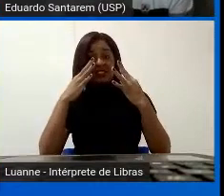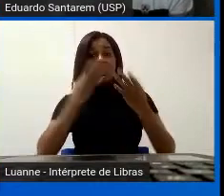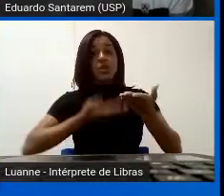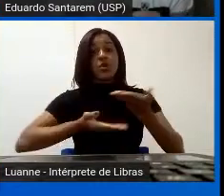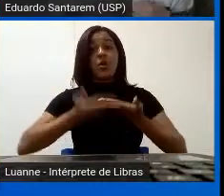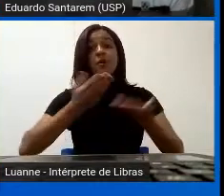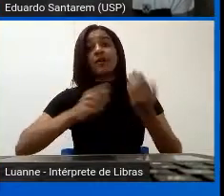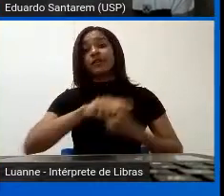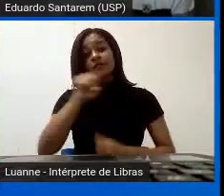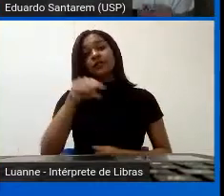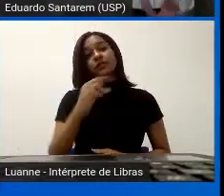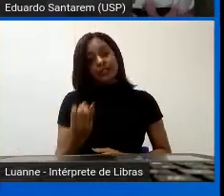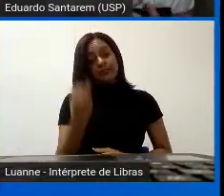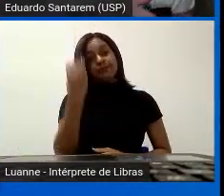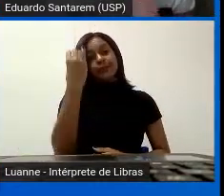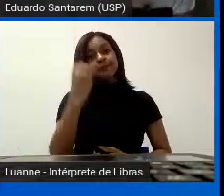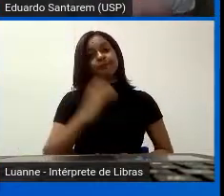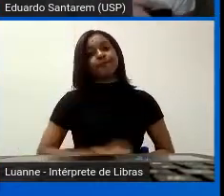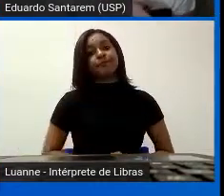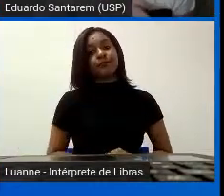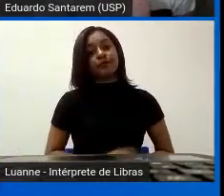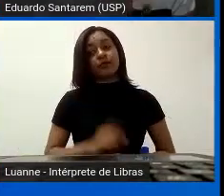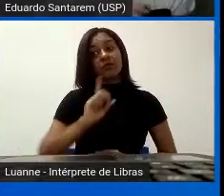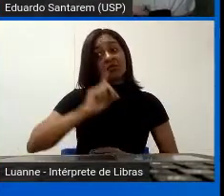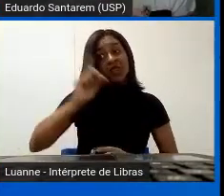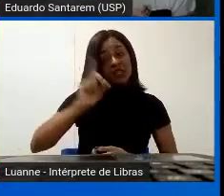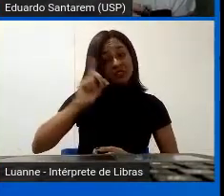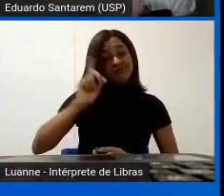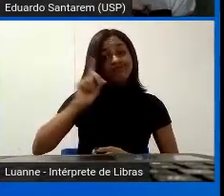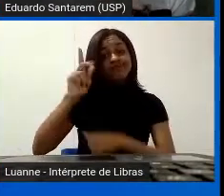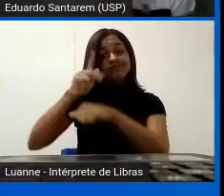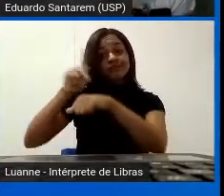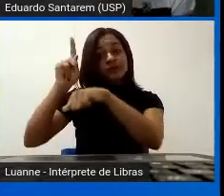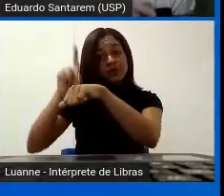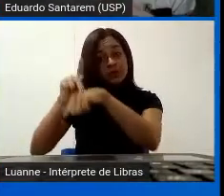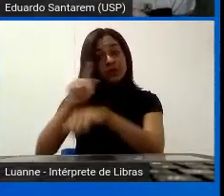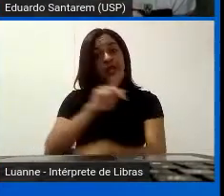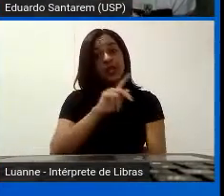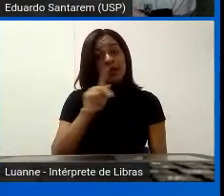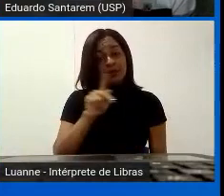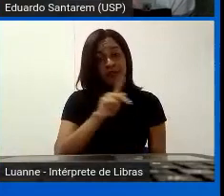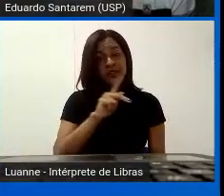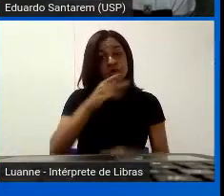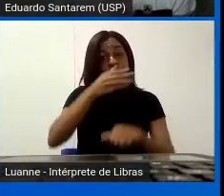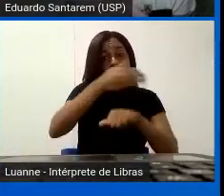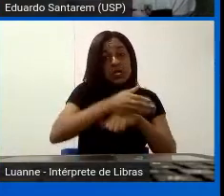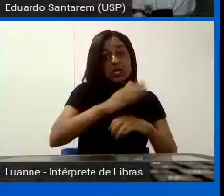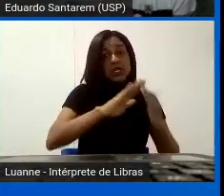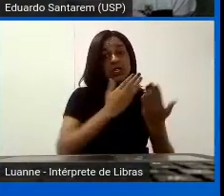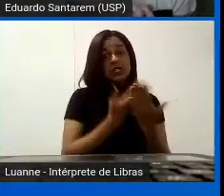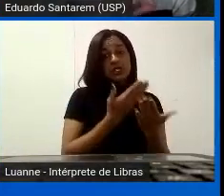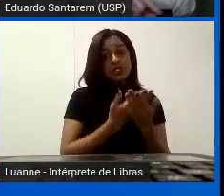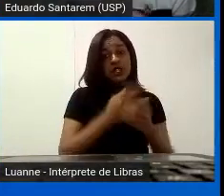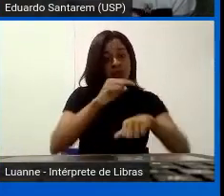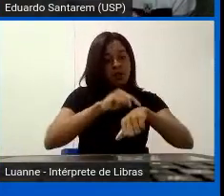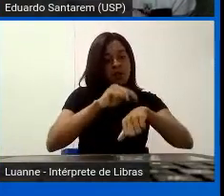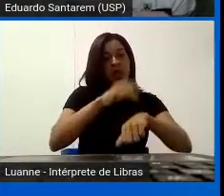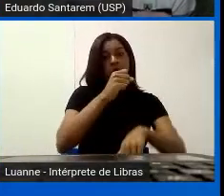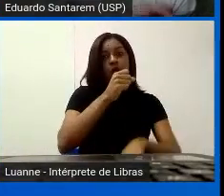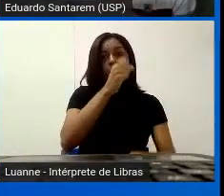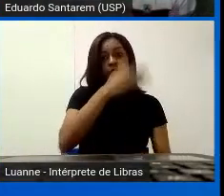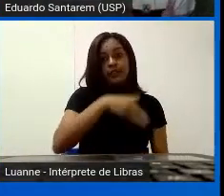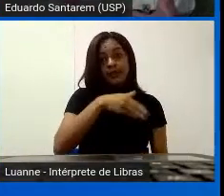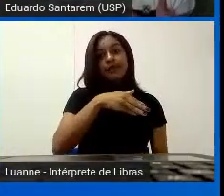importante lá um professor né ele entra na escola às 8:30 né E aí ele entra às 8:30 os alunos chegam às 8:30